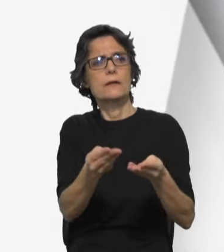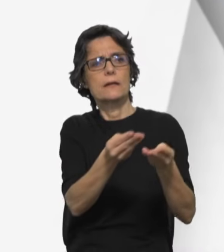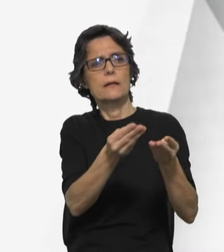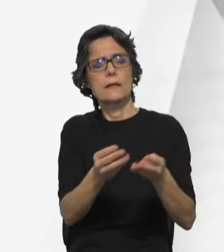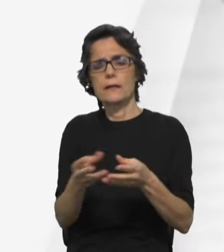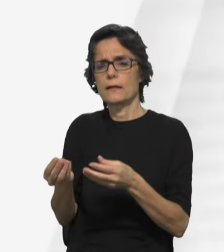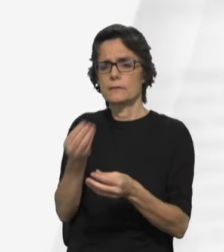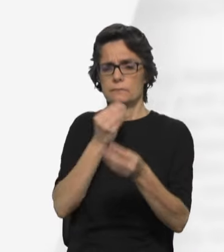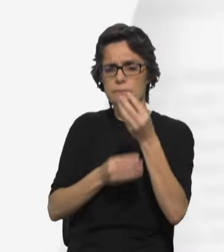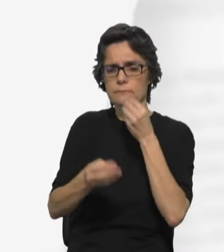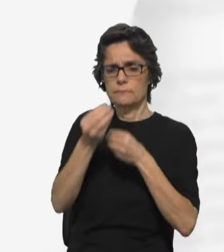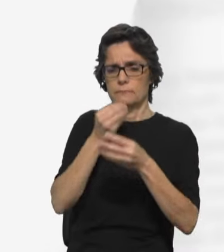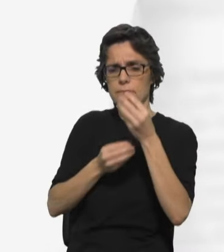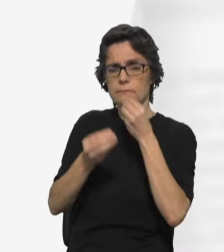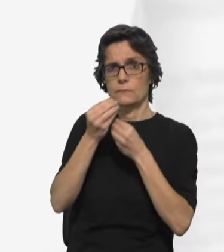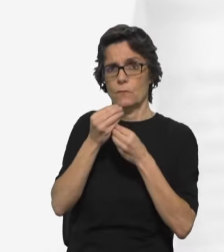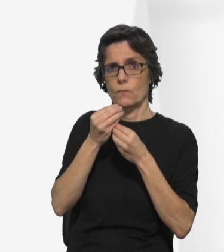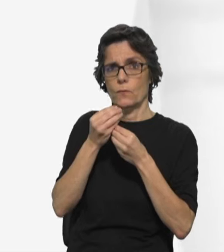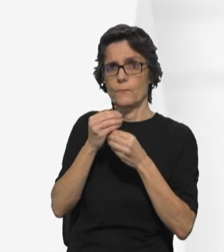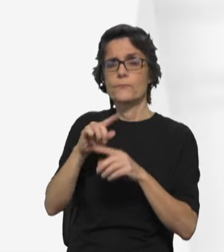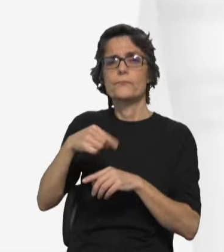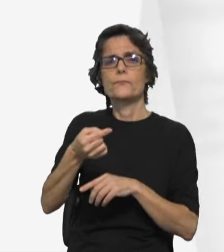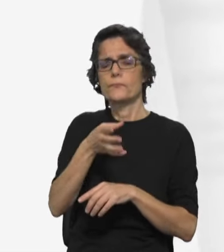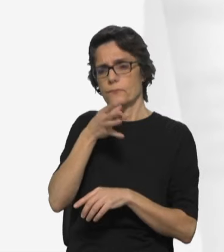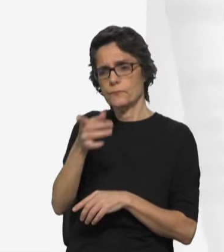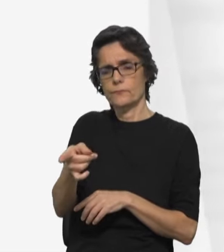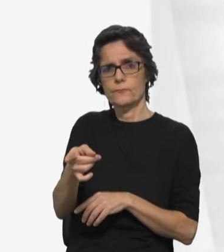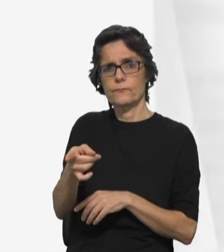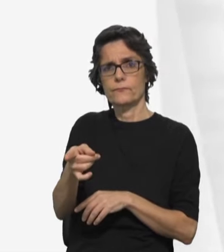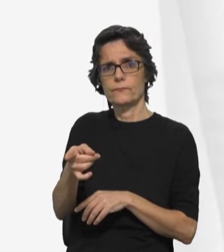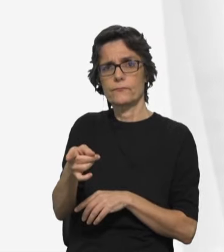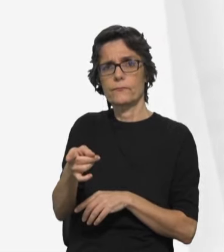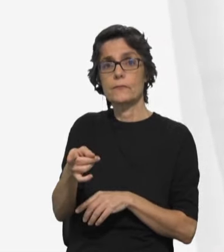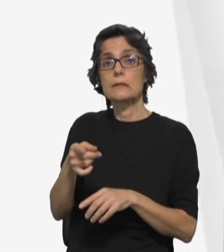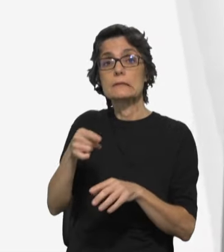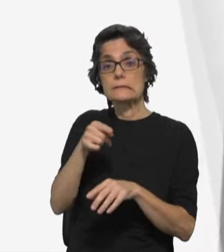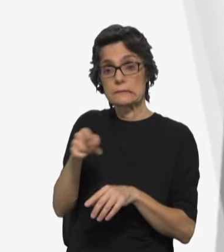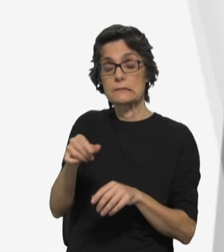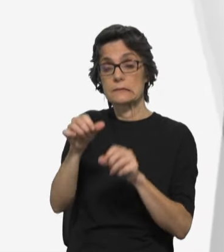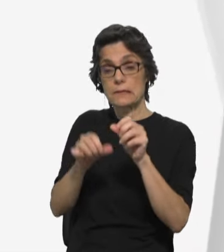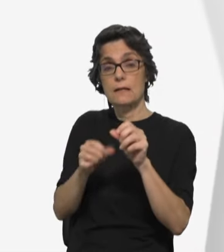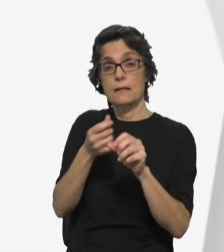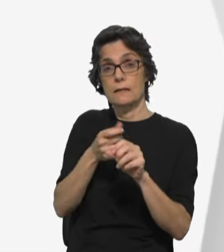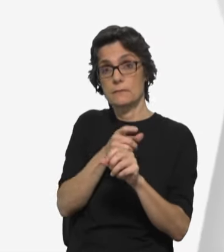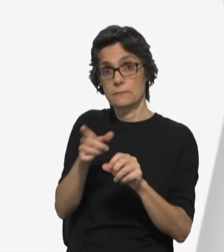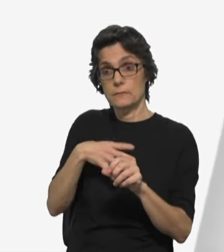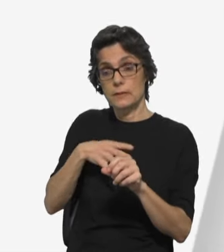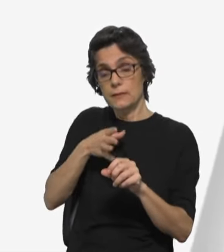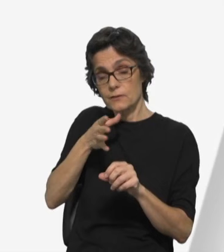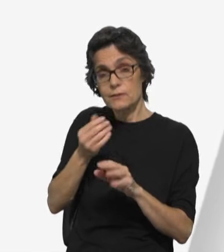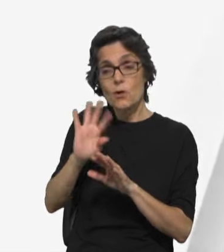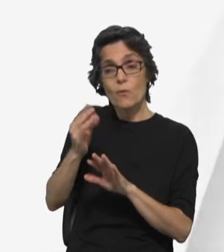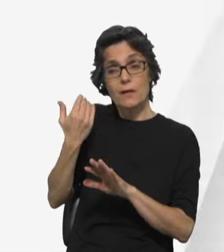começou a comer diante deles. Depois disse-lhes: "Foram estas as palavras que vos dirigi quando